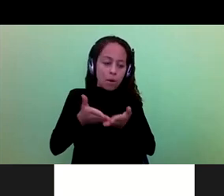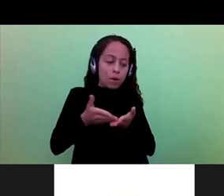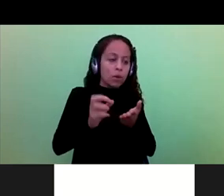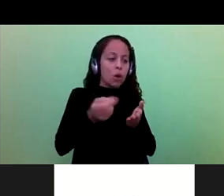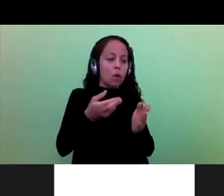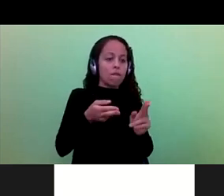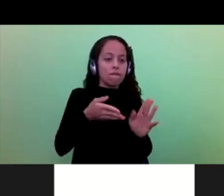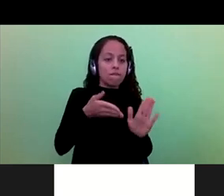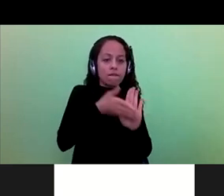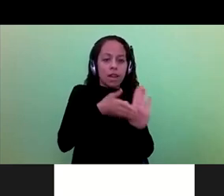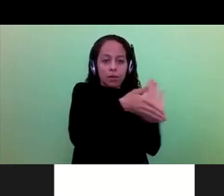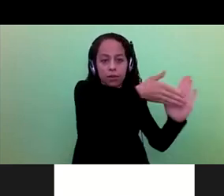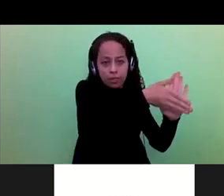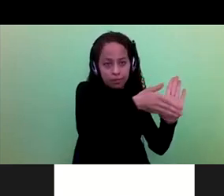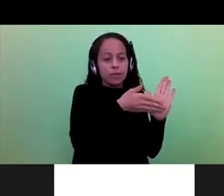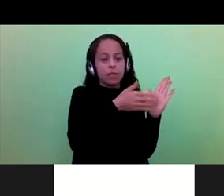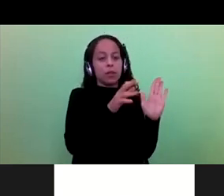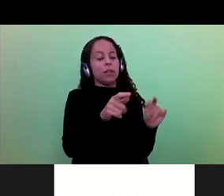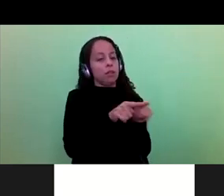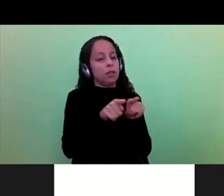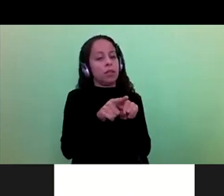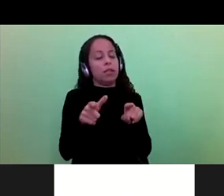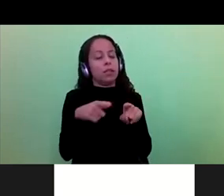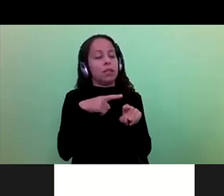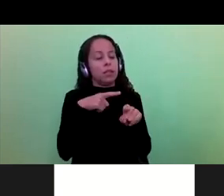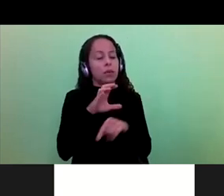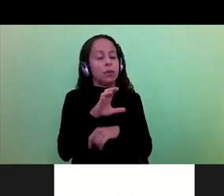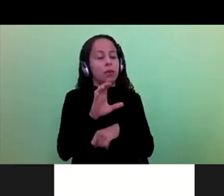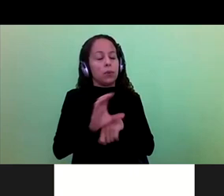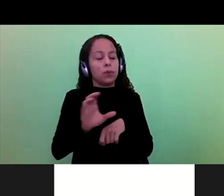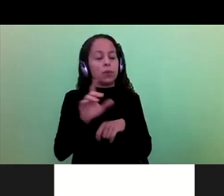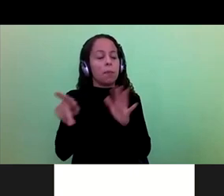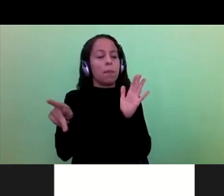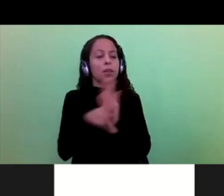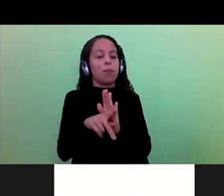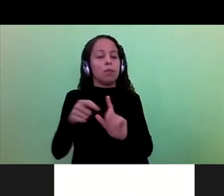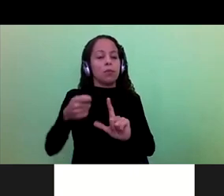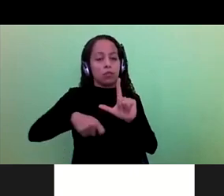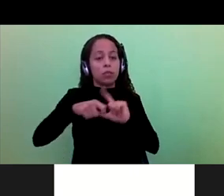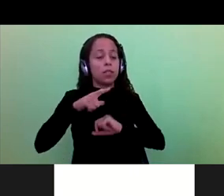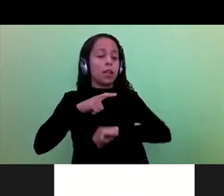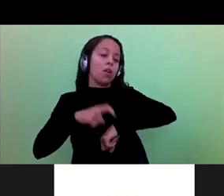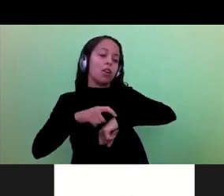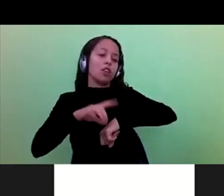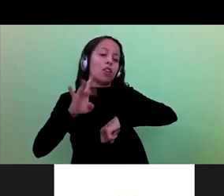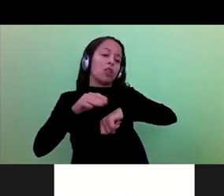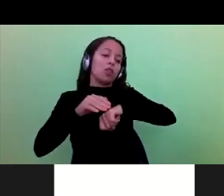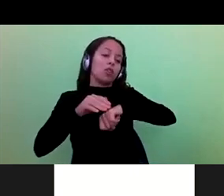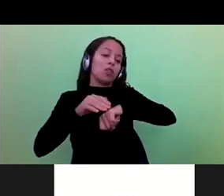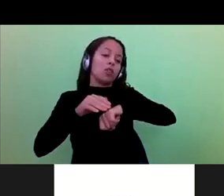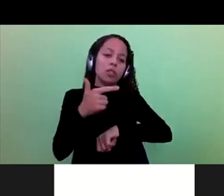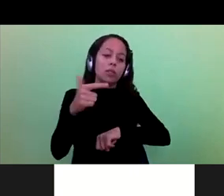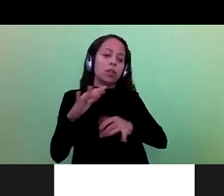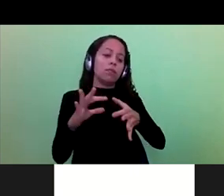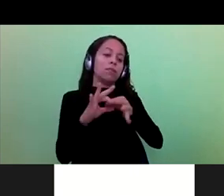Tem professores também na coordenadoria de logística, que é um curso que a gente tem só com comitante noturno. Então, nós